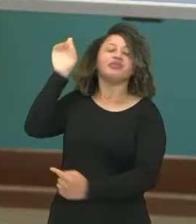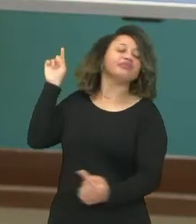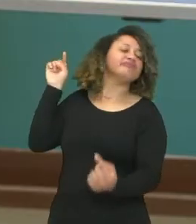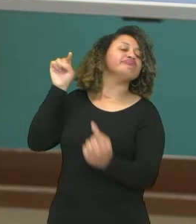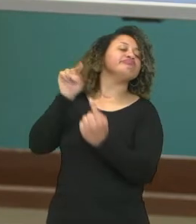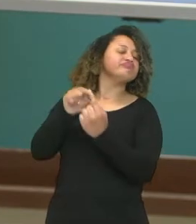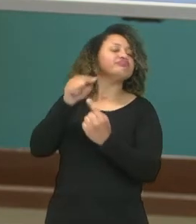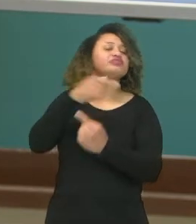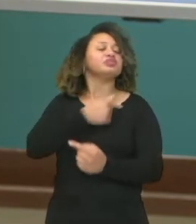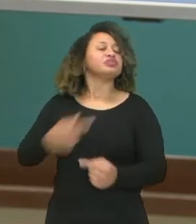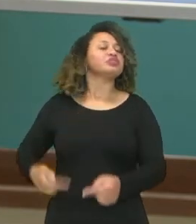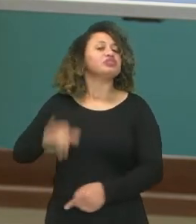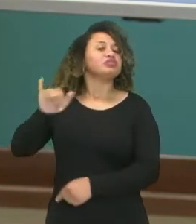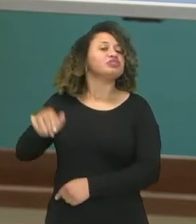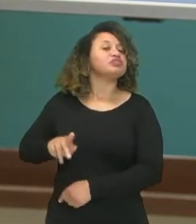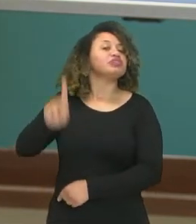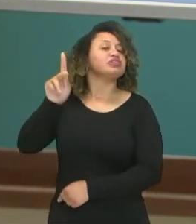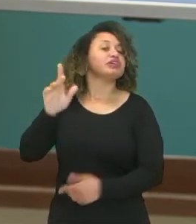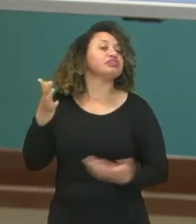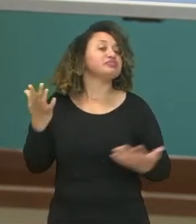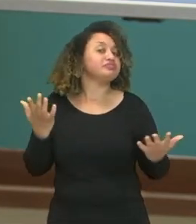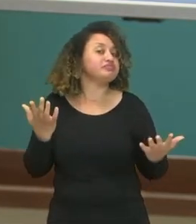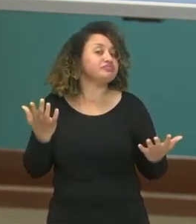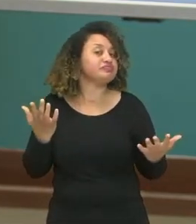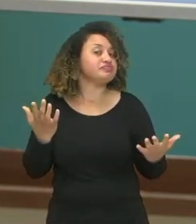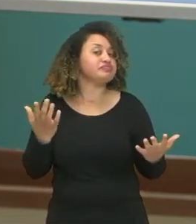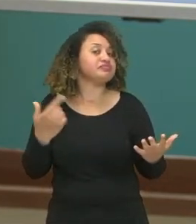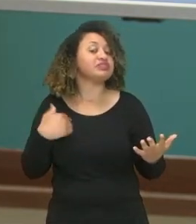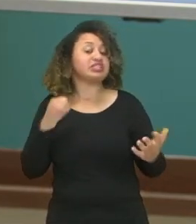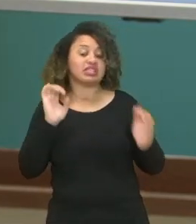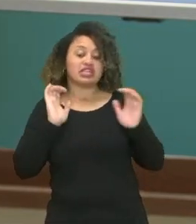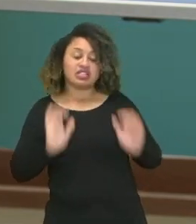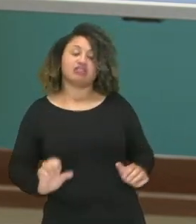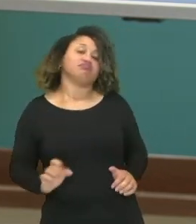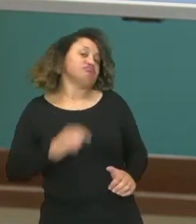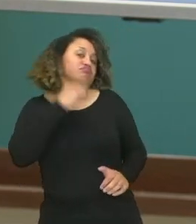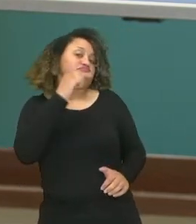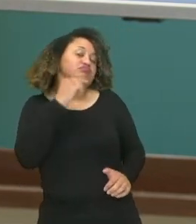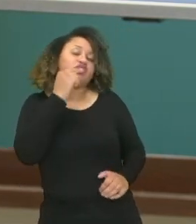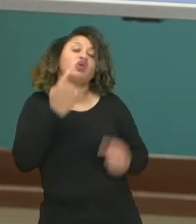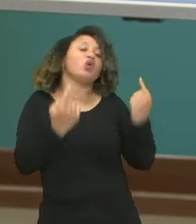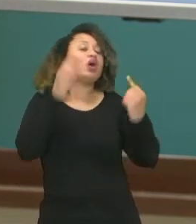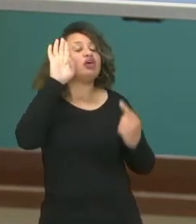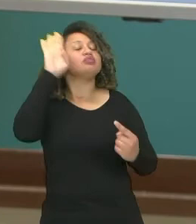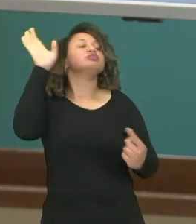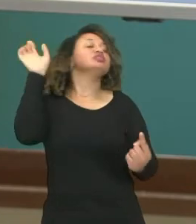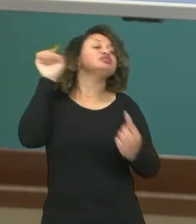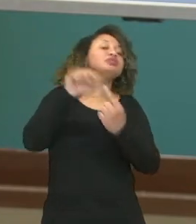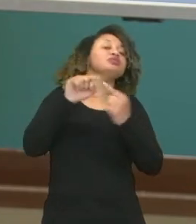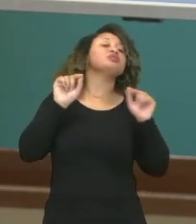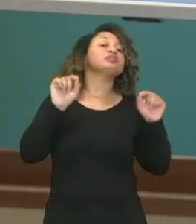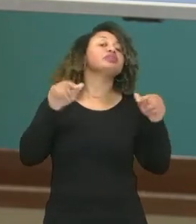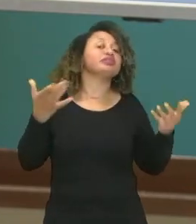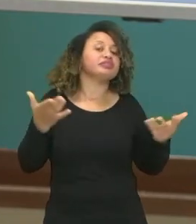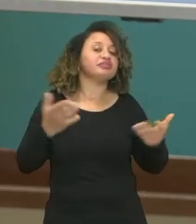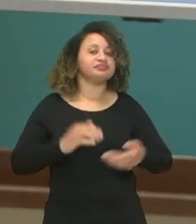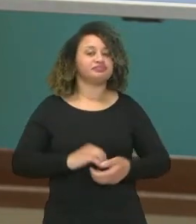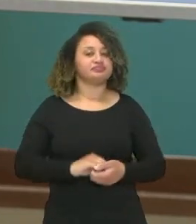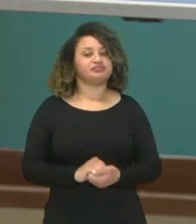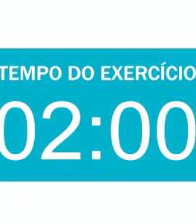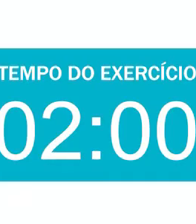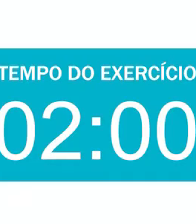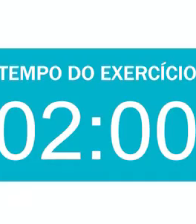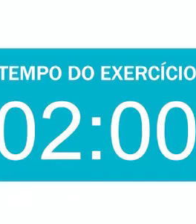do governo Juscelino Kubitschek? Se a cidadania não foi atendida, então qual foi o principal objetivo? Responde aí.